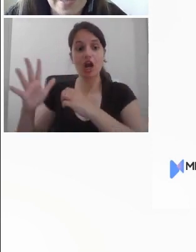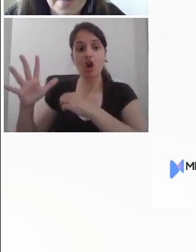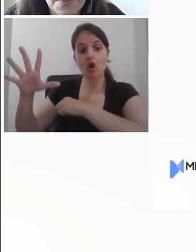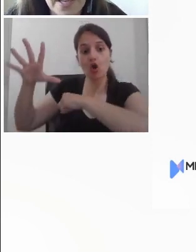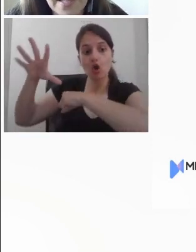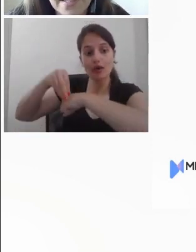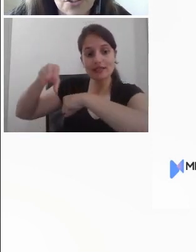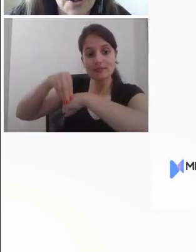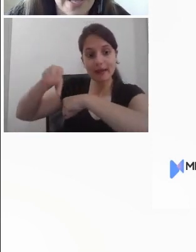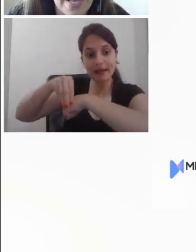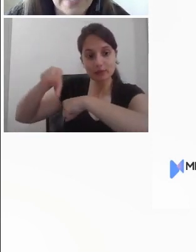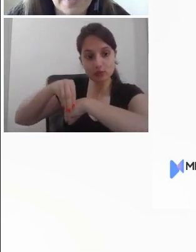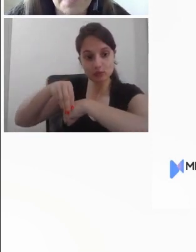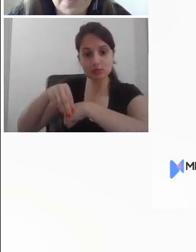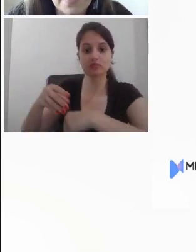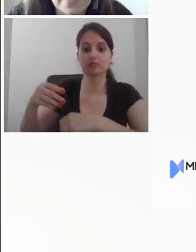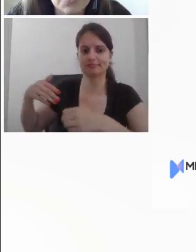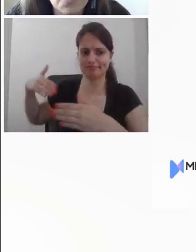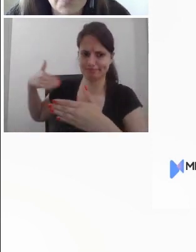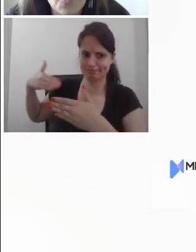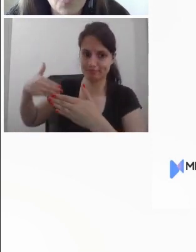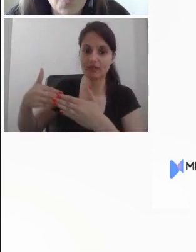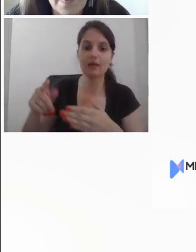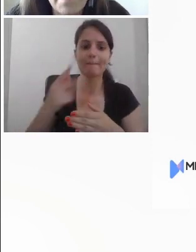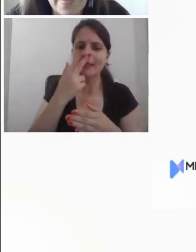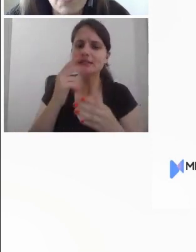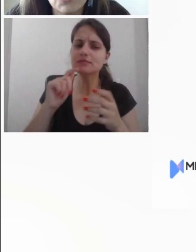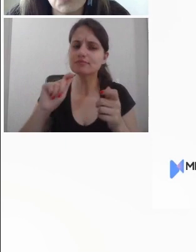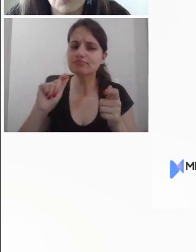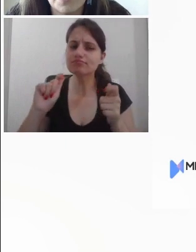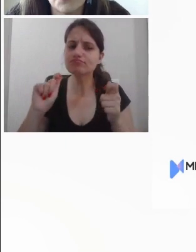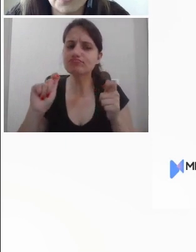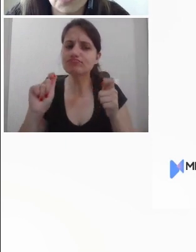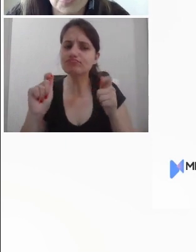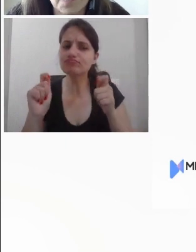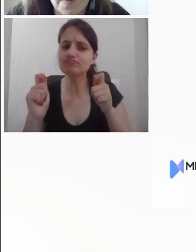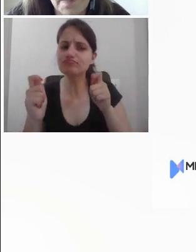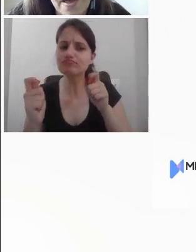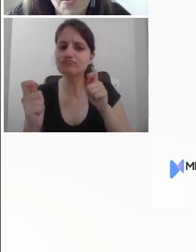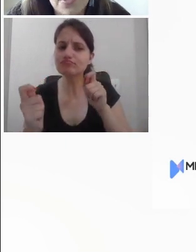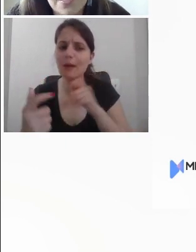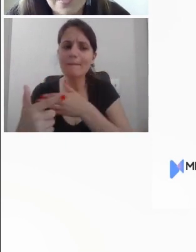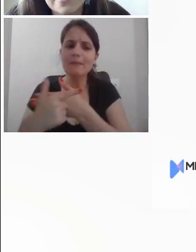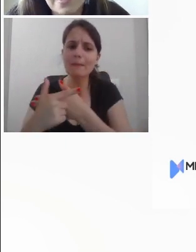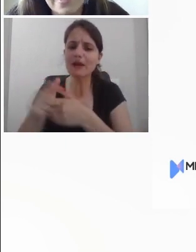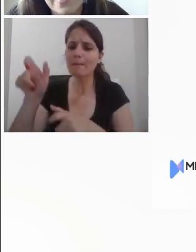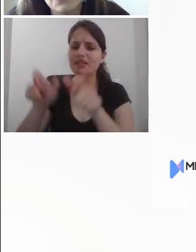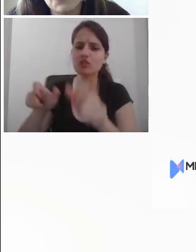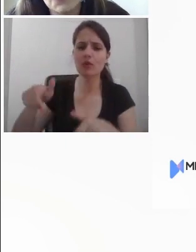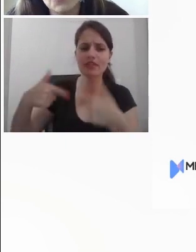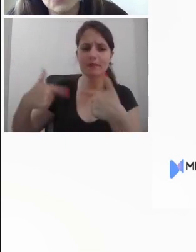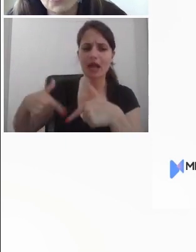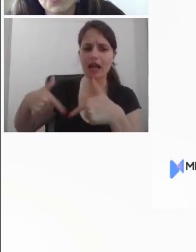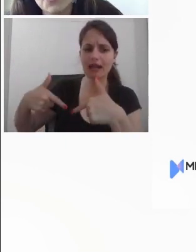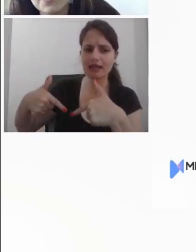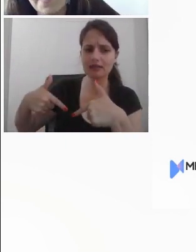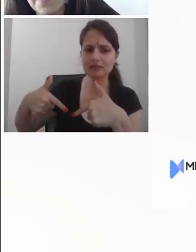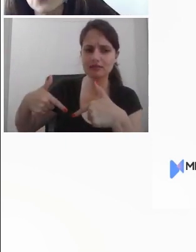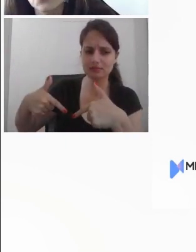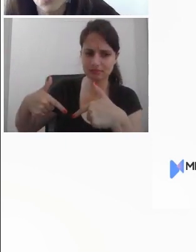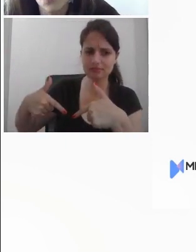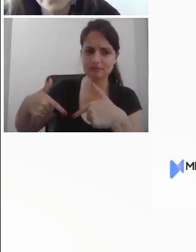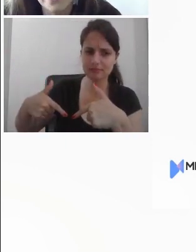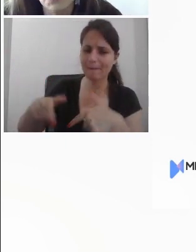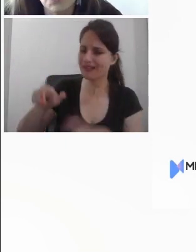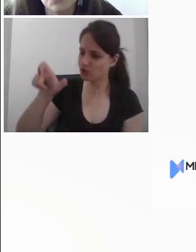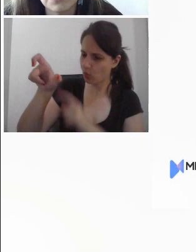desse tempo né dessa jornada migrando um pouco o papel do colaborador o papel da do do da